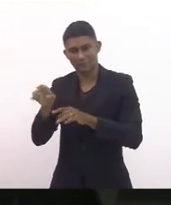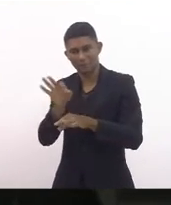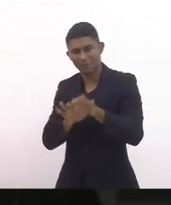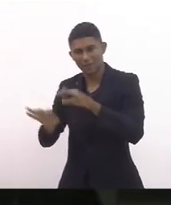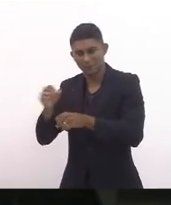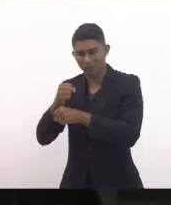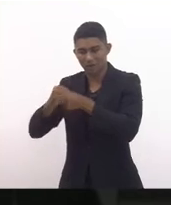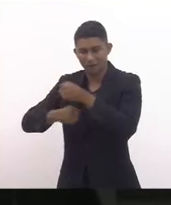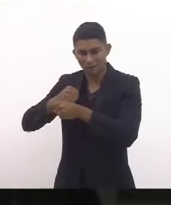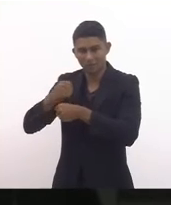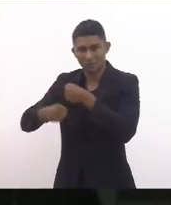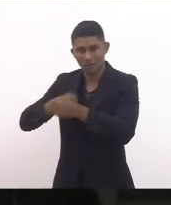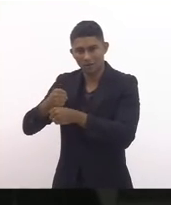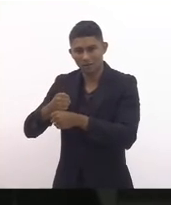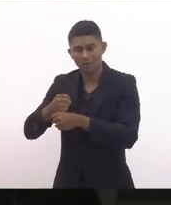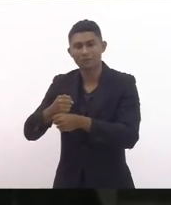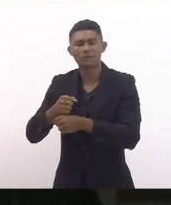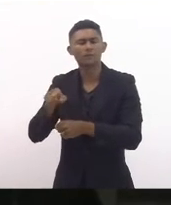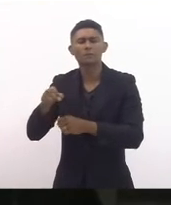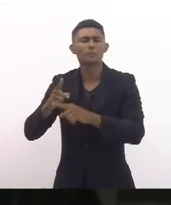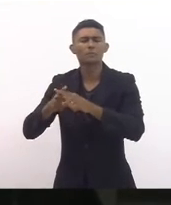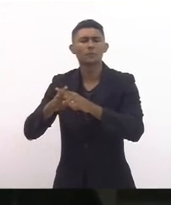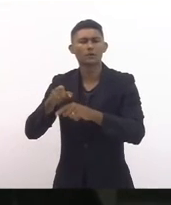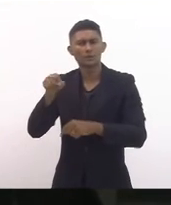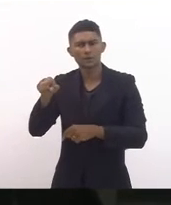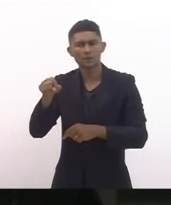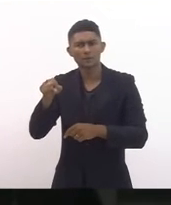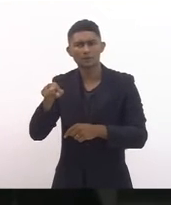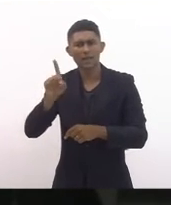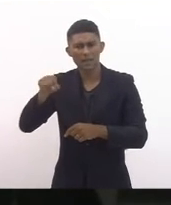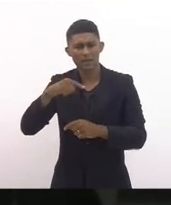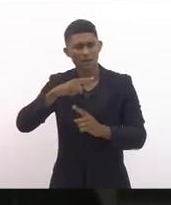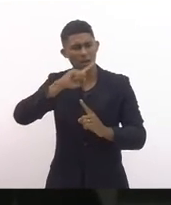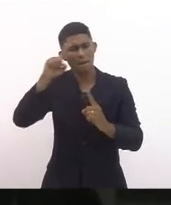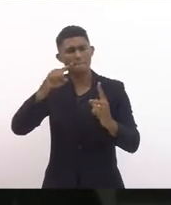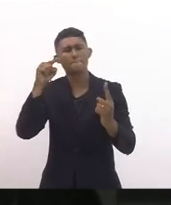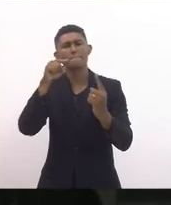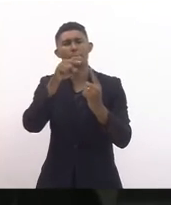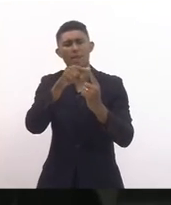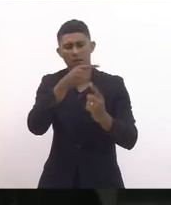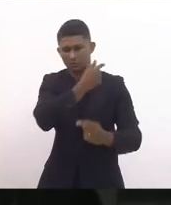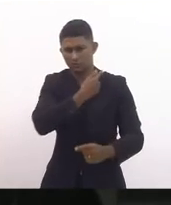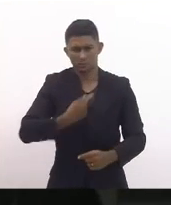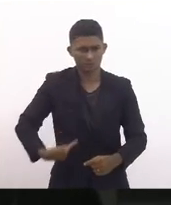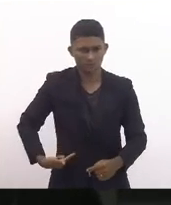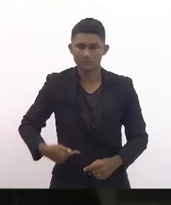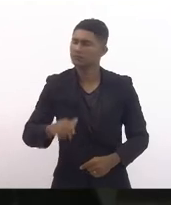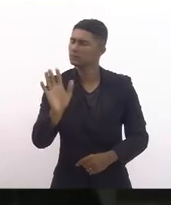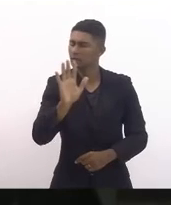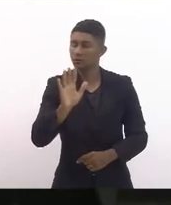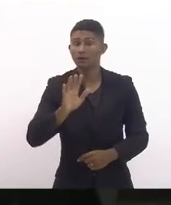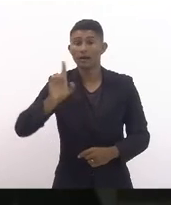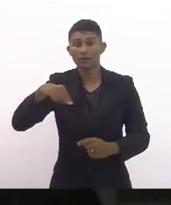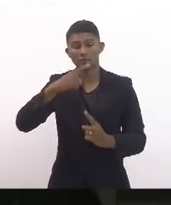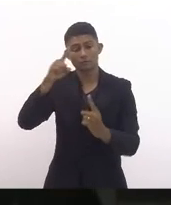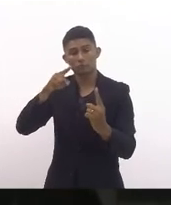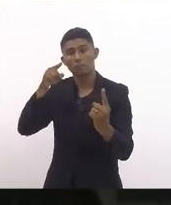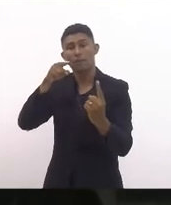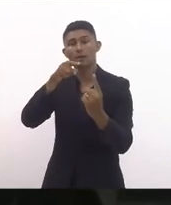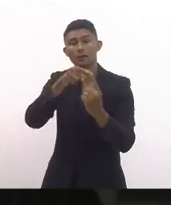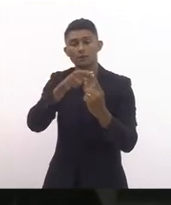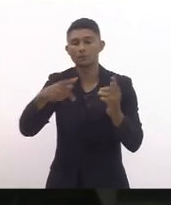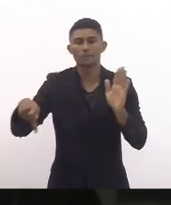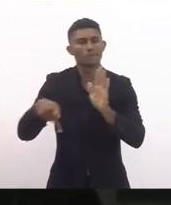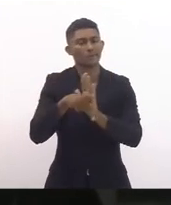porque o pano poli não não pode ser metas de governo tem que ser metas de estado não